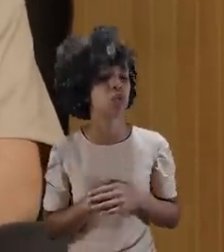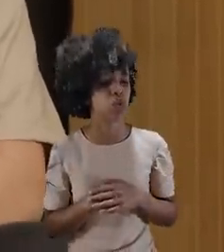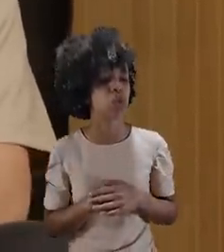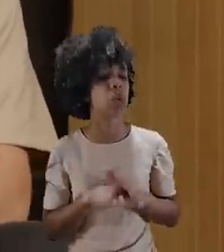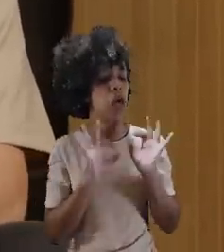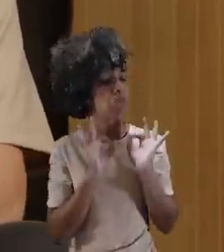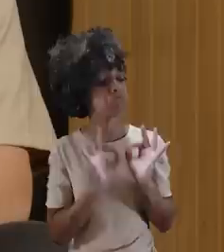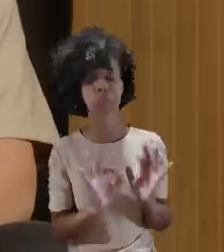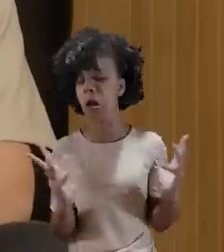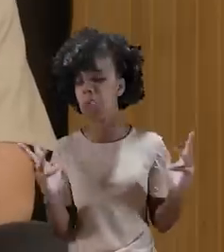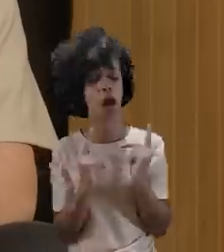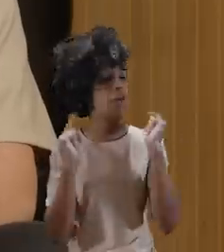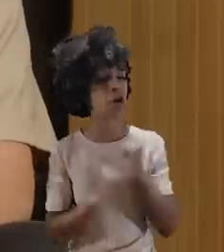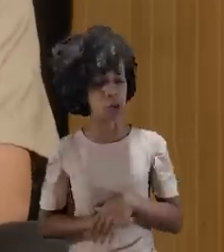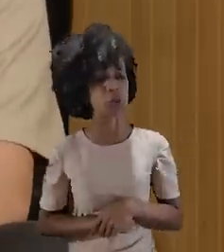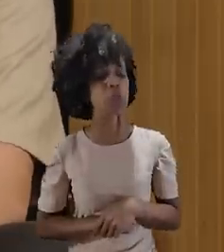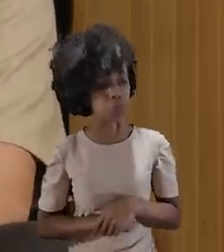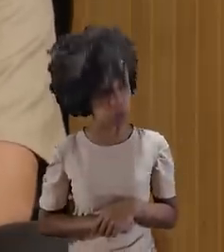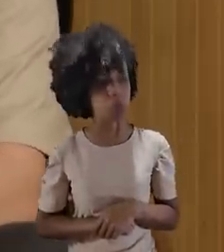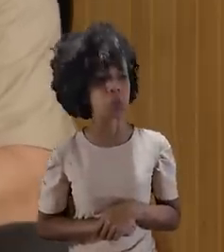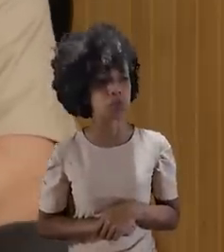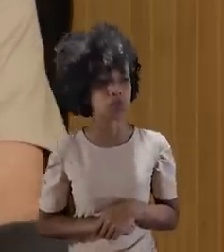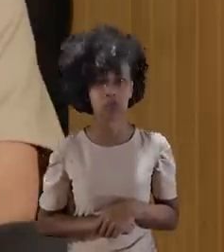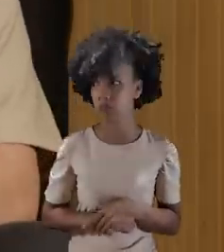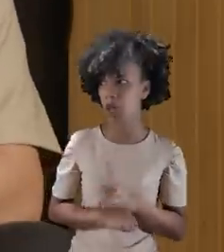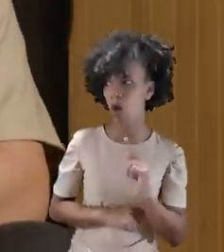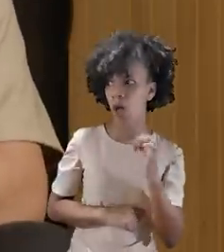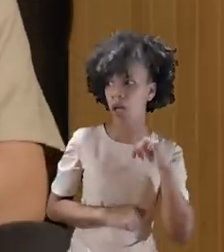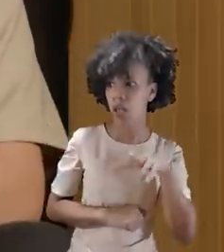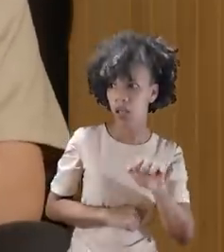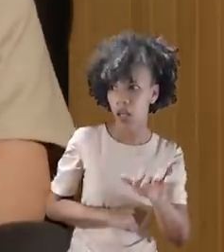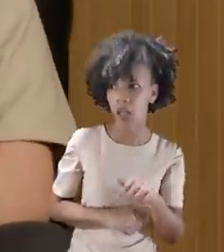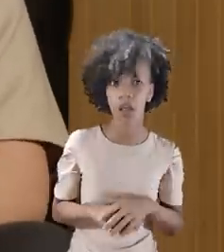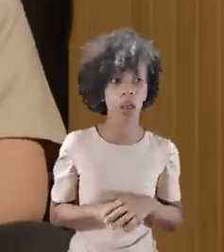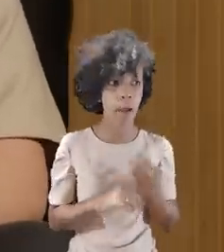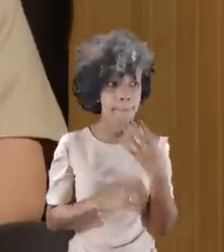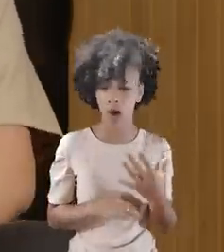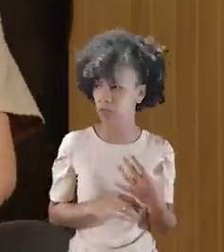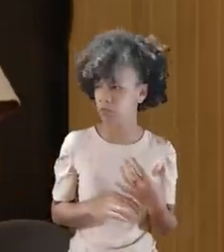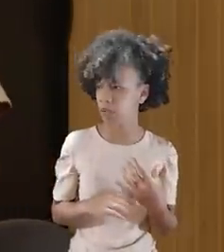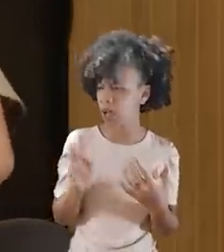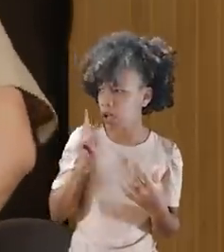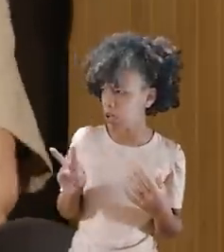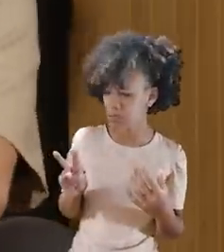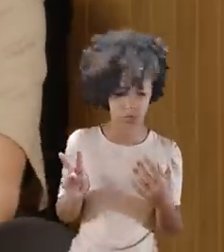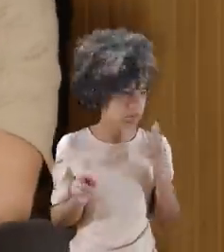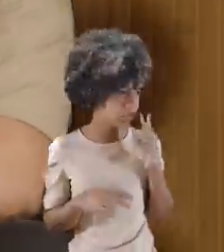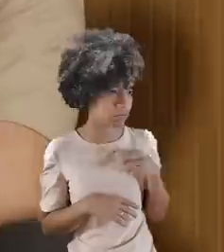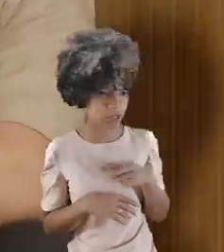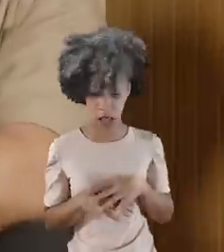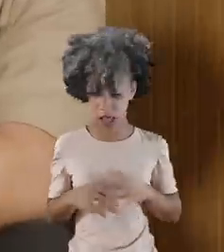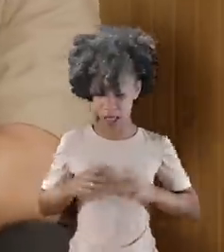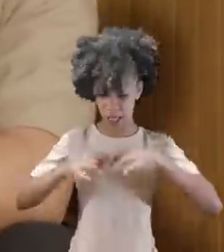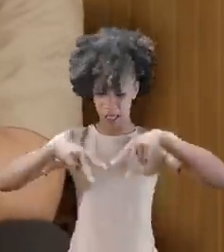que trabalho excepcional aí a força foram O Henrique é muito bom vezes ou não tô falando do barbeiro do lado eu olhei por causa do lado